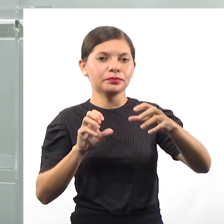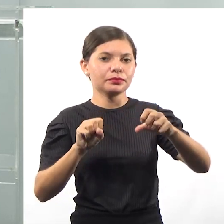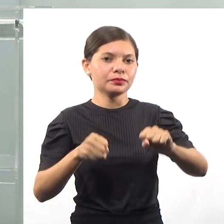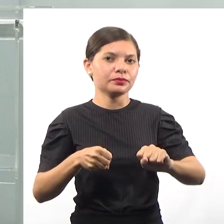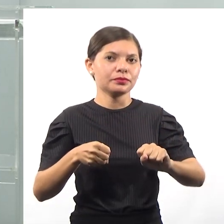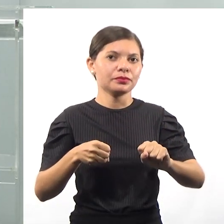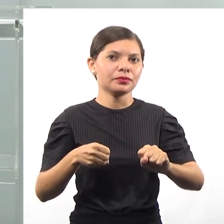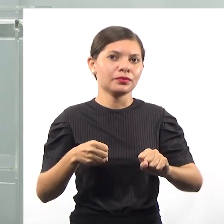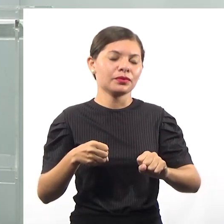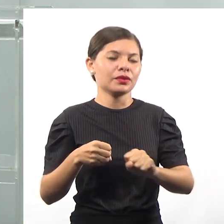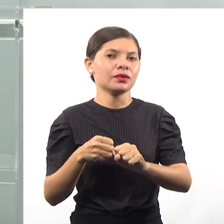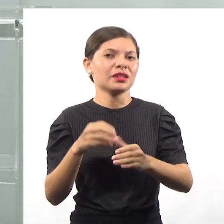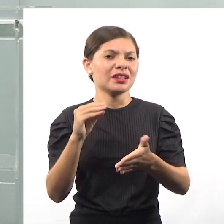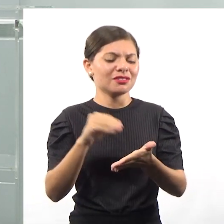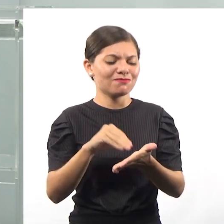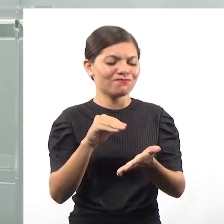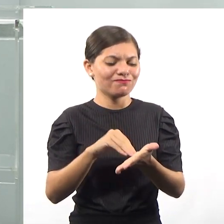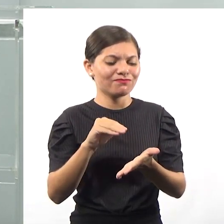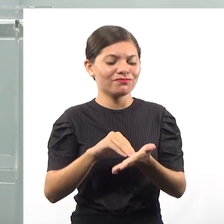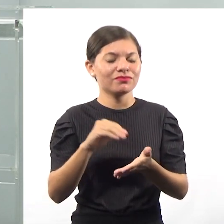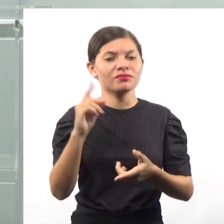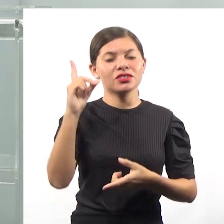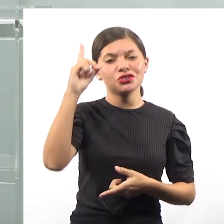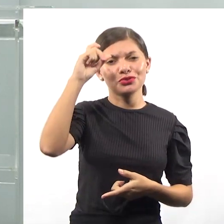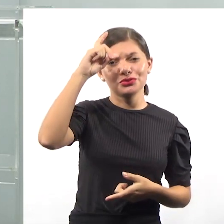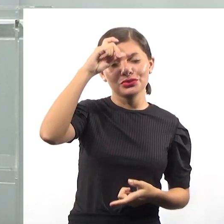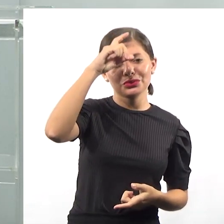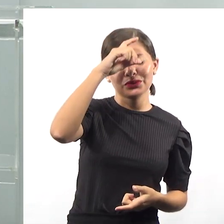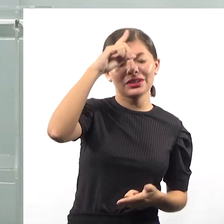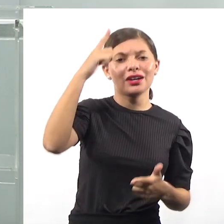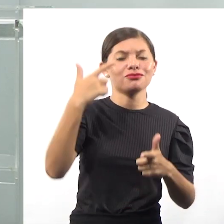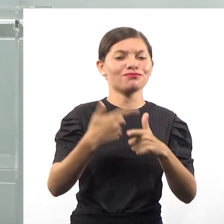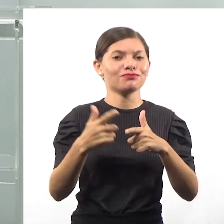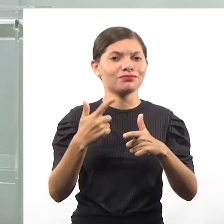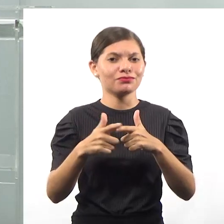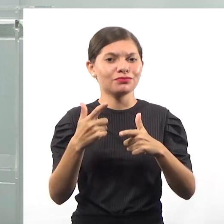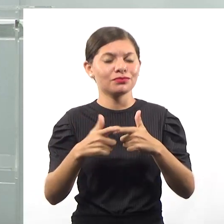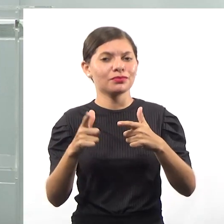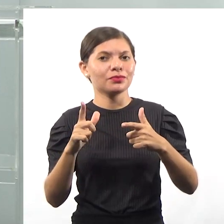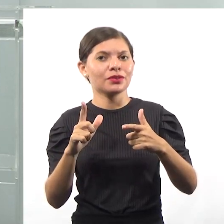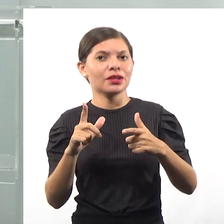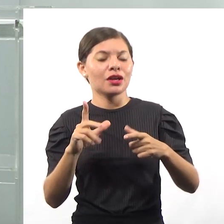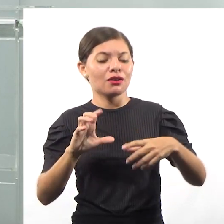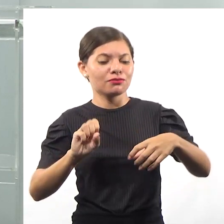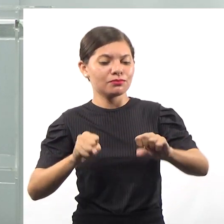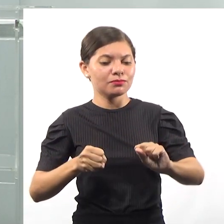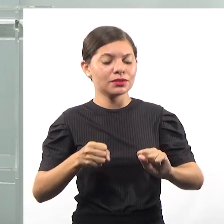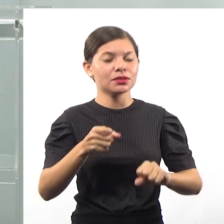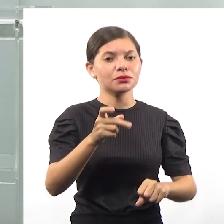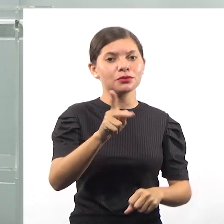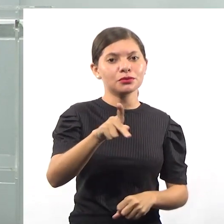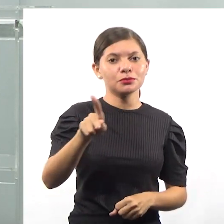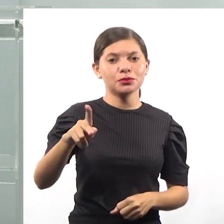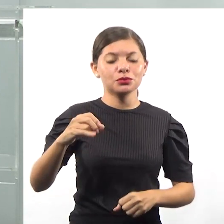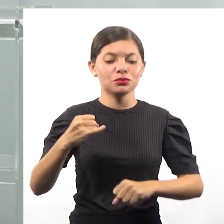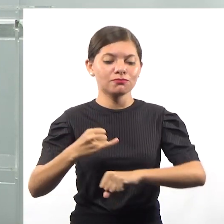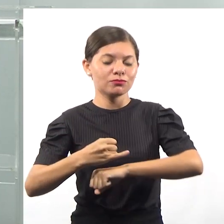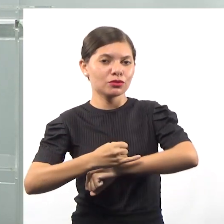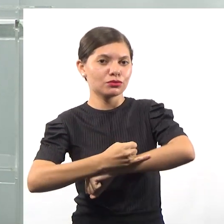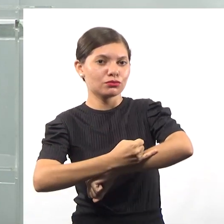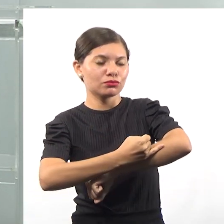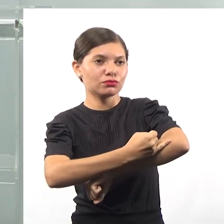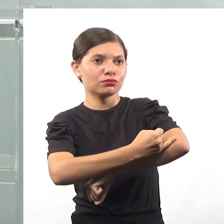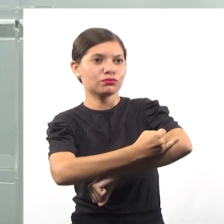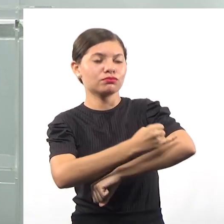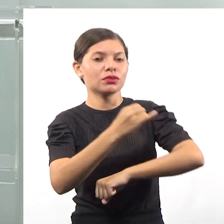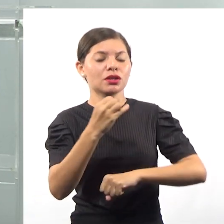pela carência e pela dificuldade de várias situações, tanto da formação de professores, quanto de infraestrutura,